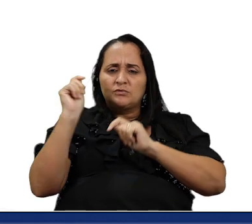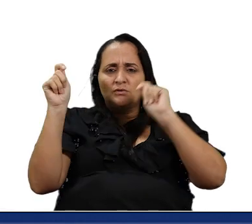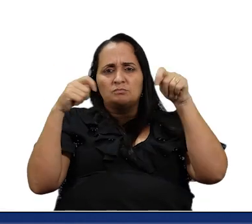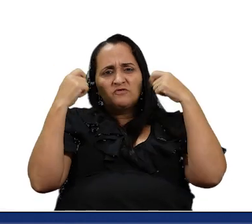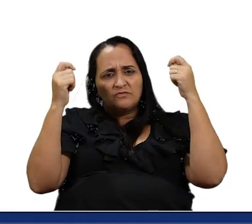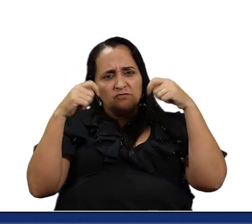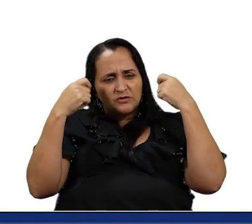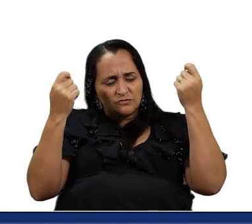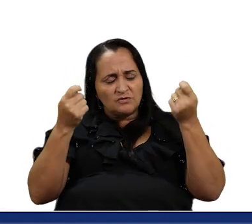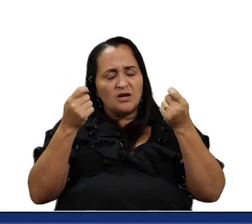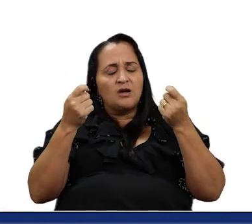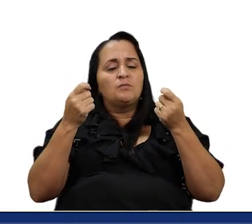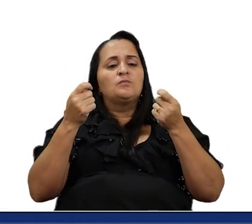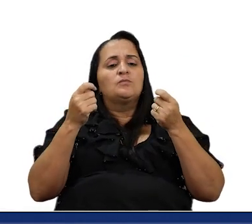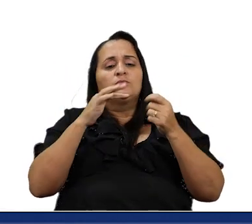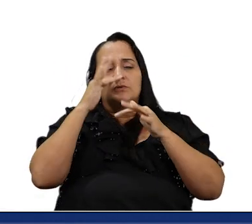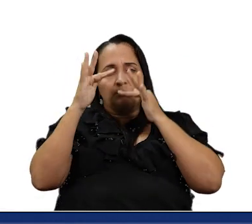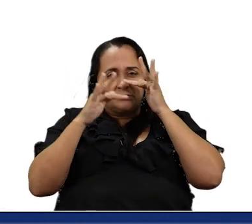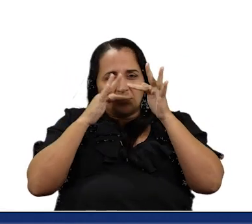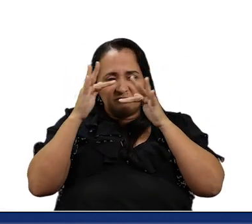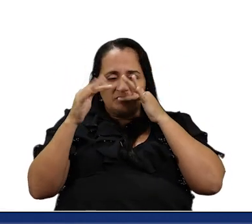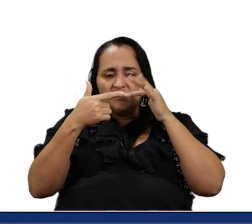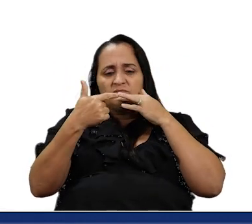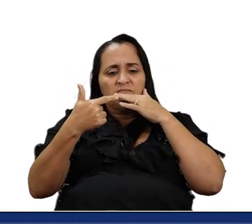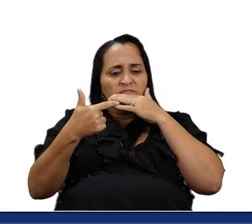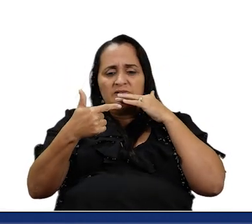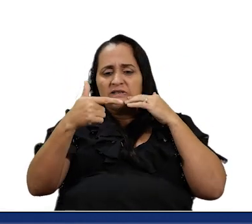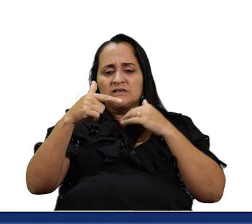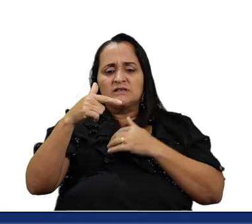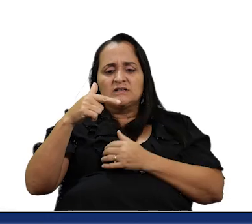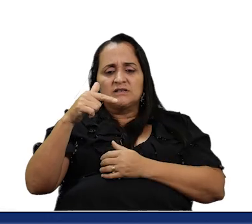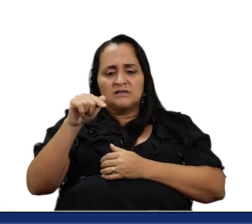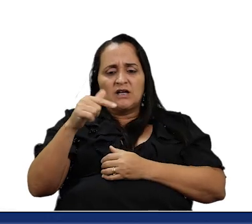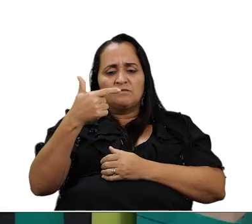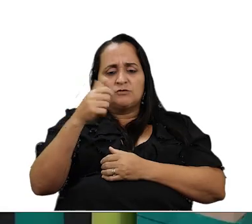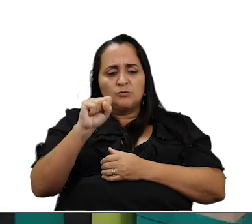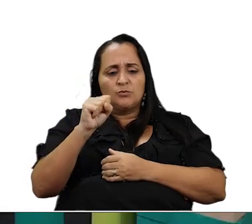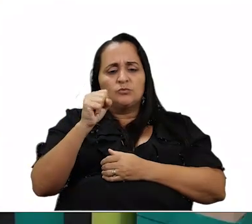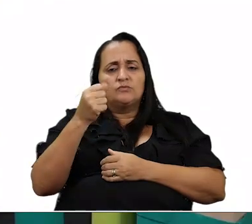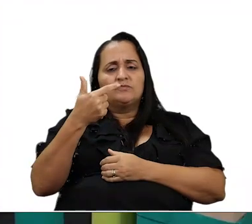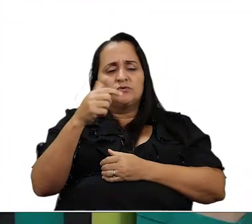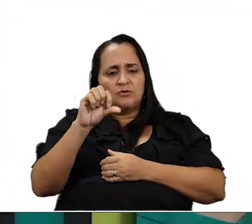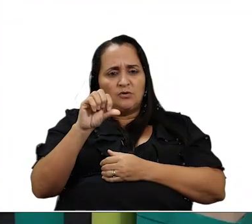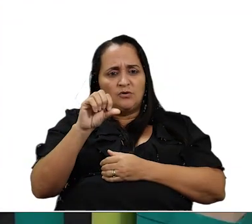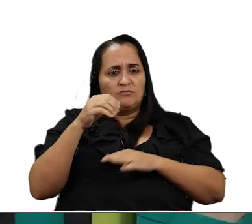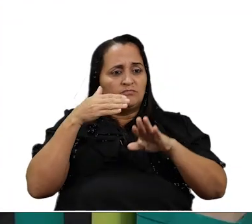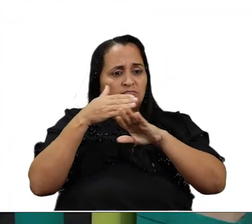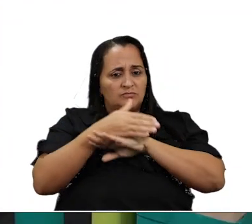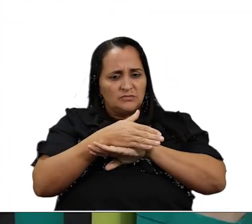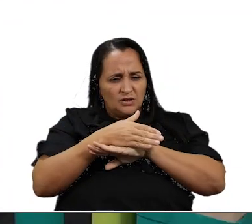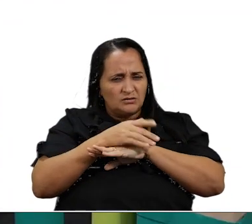27, 28 e 29 de setembro. O evento conta a história do carnaval e paga R$ 30 para entrar. É isso mesmo? Foi